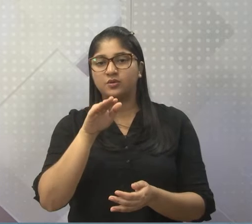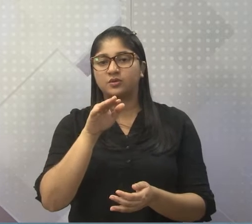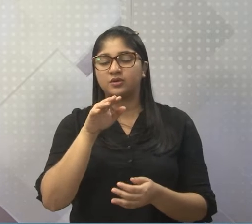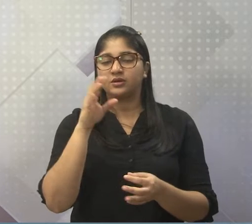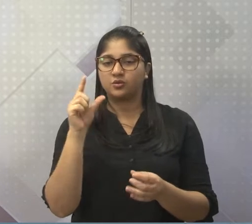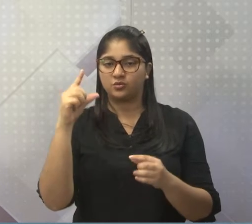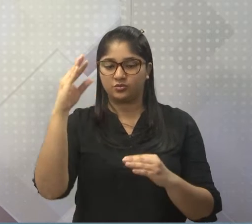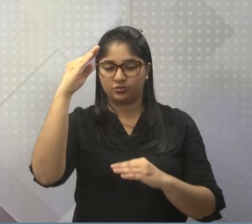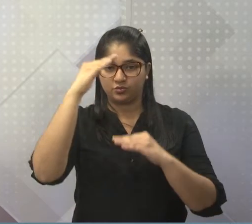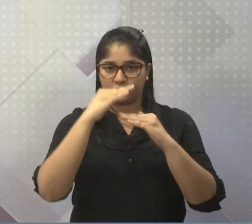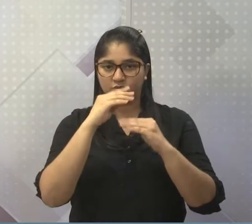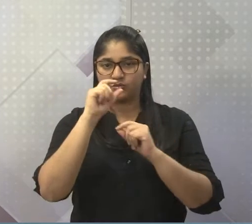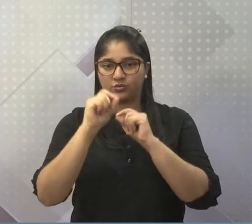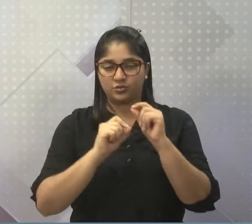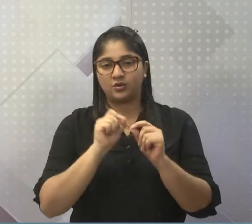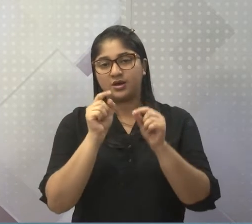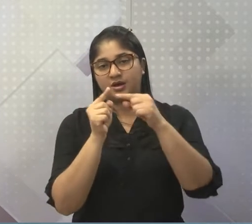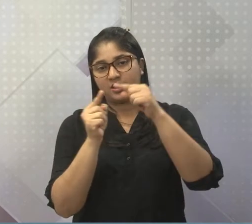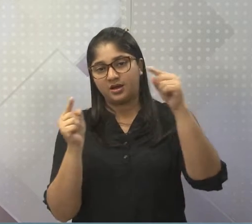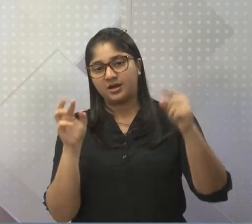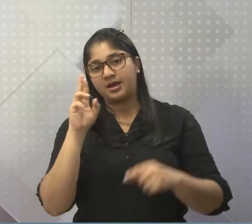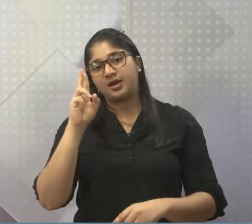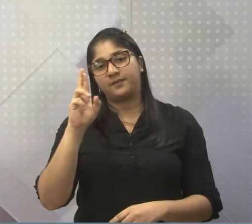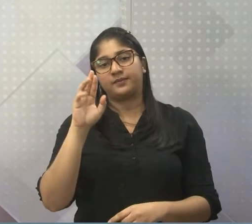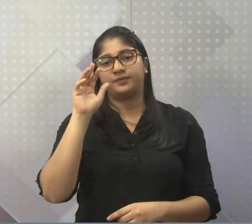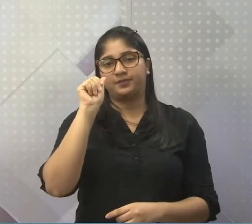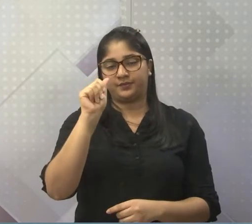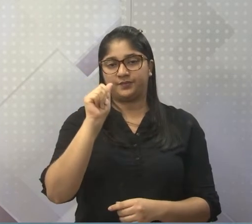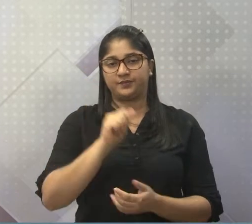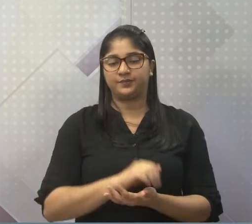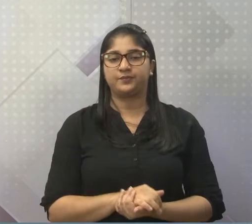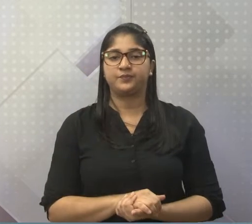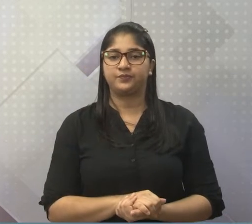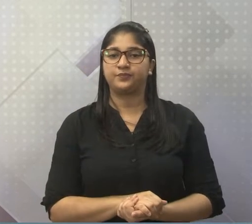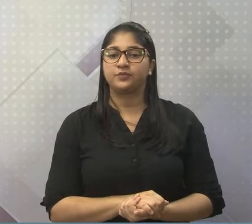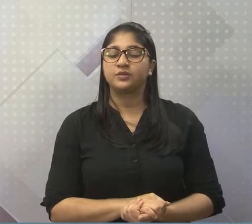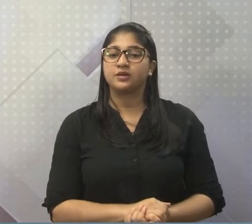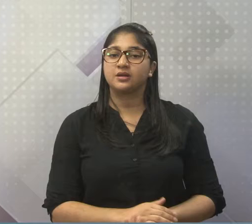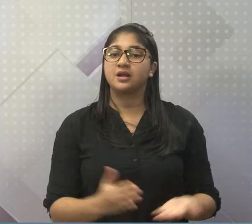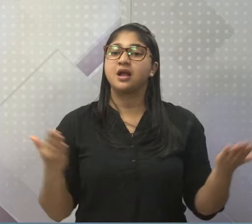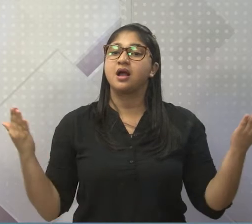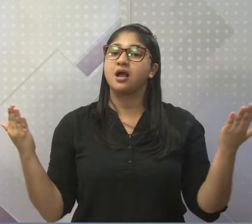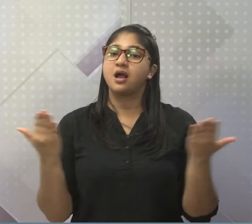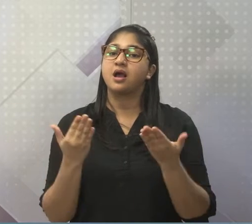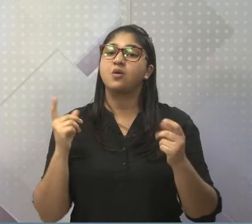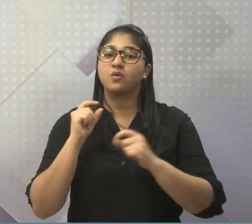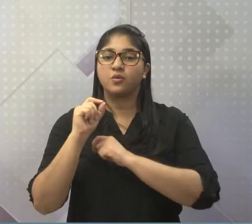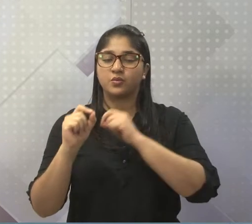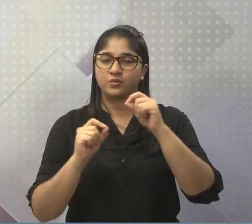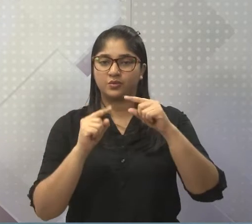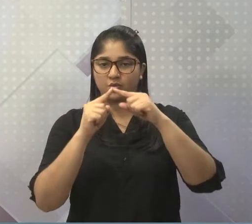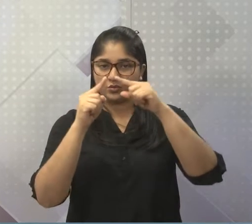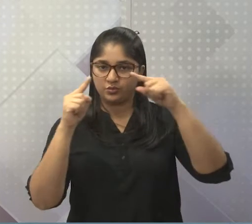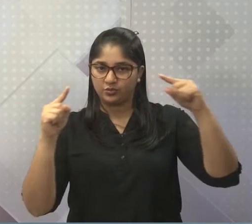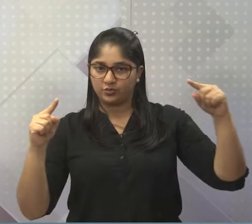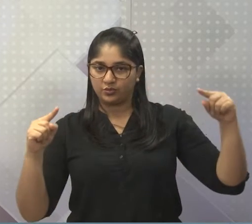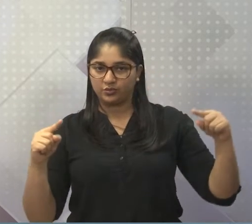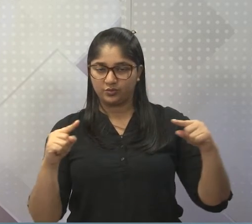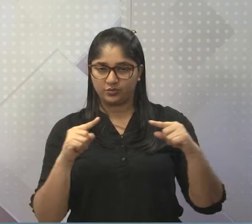elas duas me dão o lado A. Pronto, agora eu vou pegar esse triângulo e